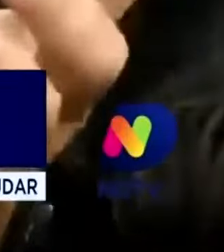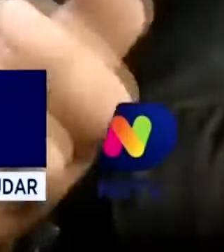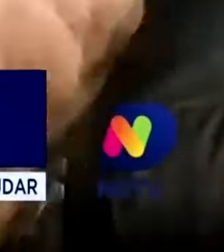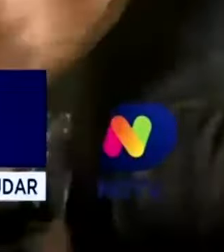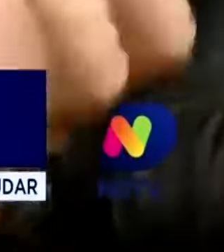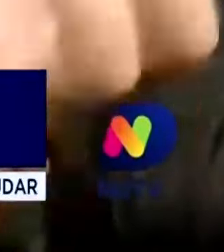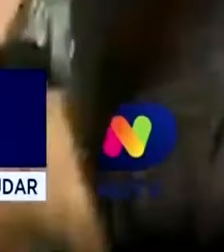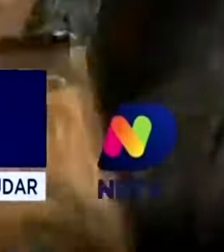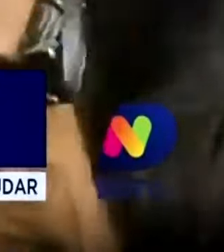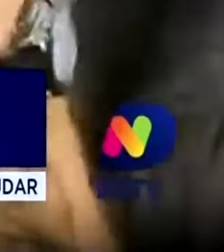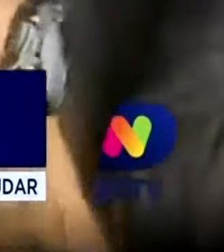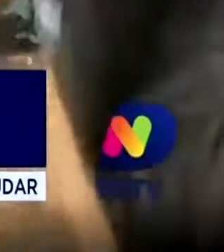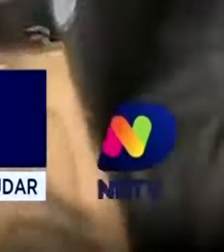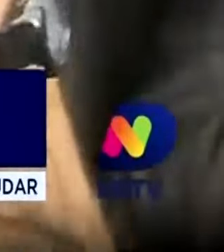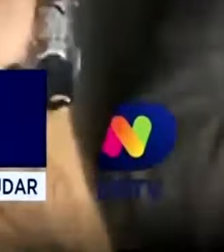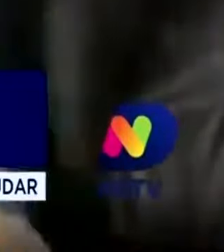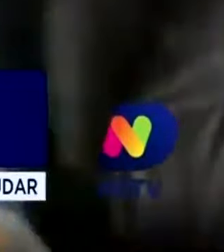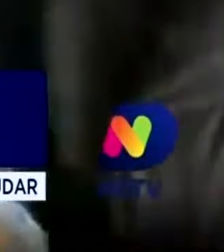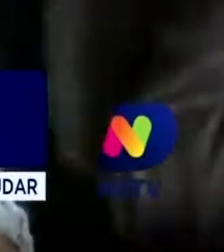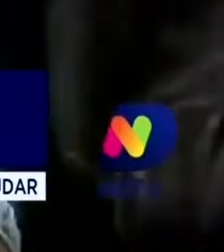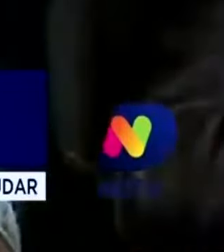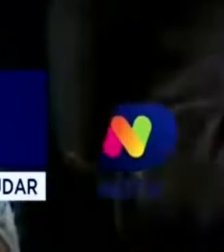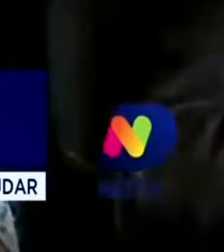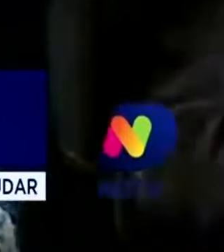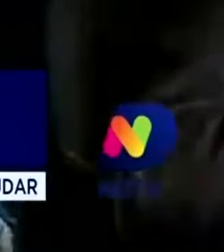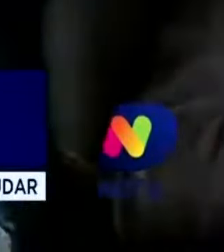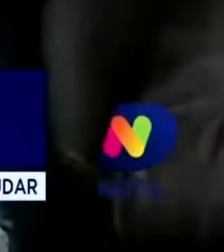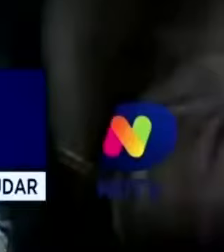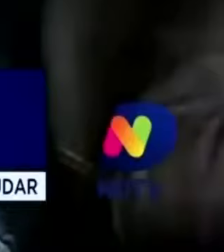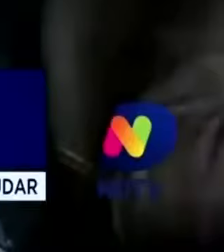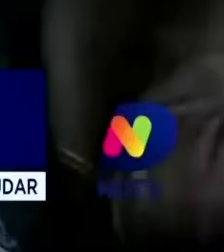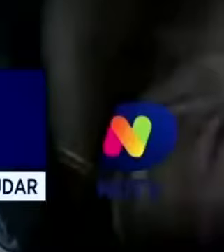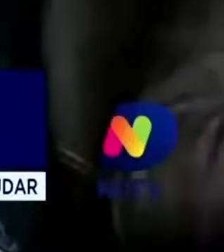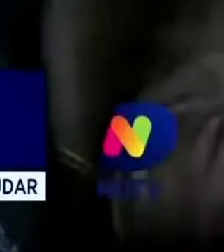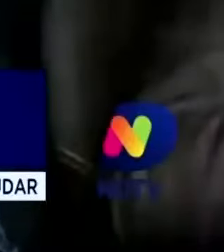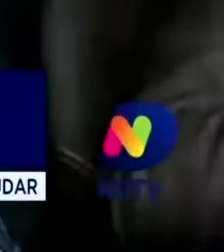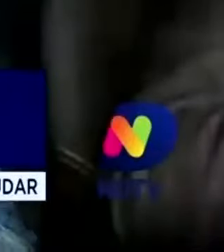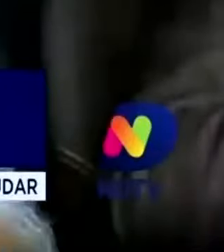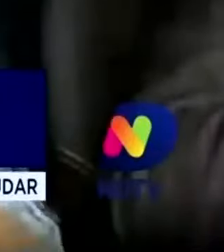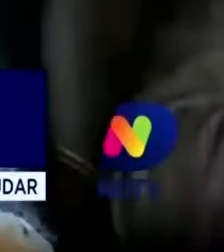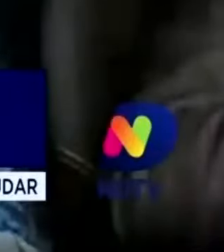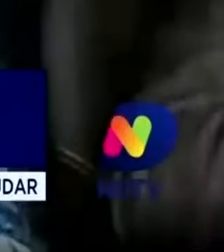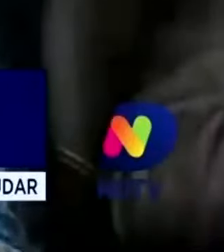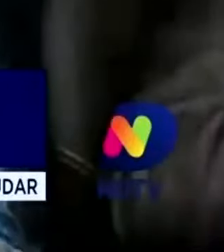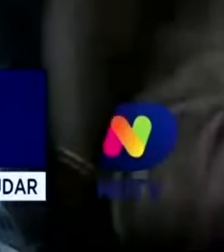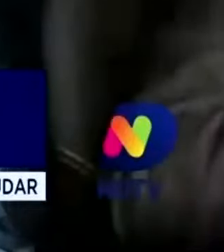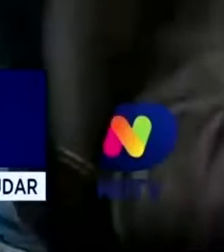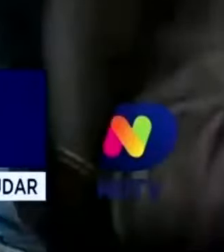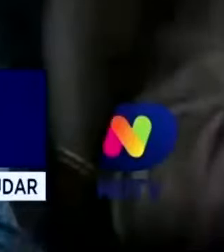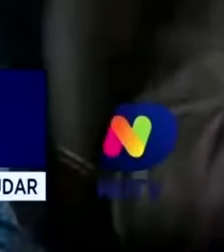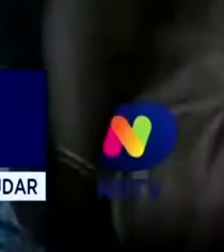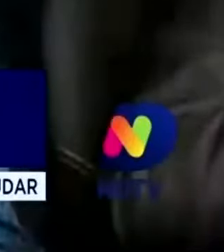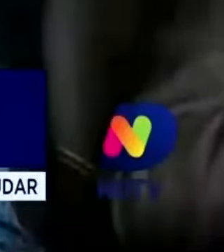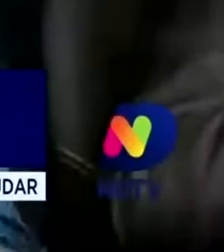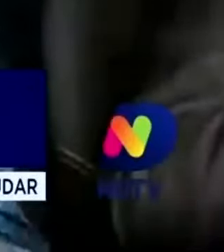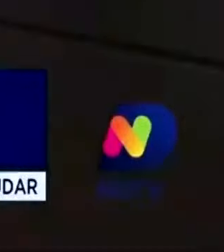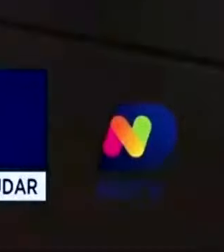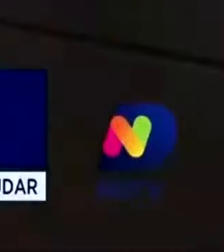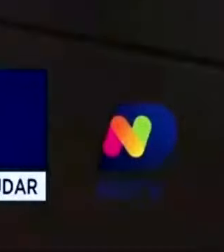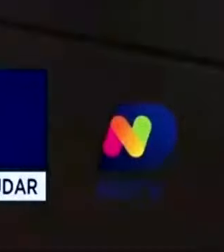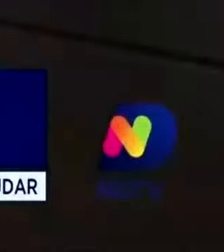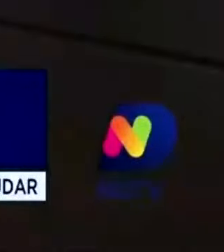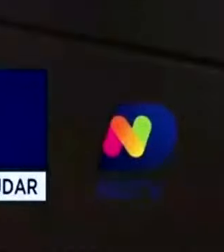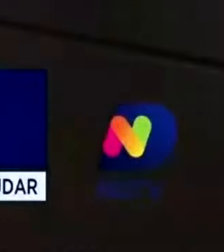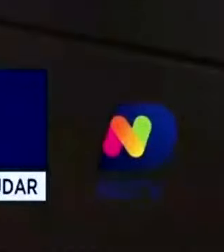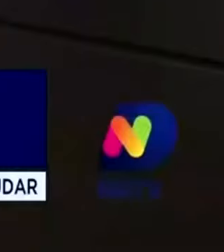comum que dê uma esticada mais. Porque o que é? Como eu te falei, ô Felipe, cada vez mais a população está exigente